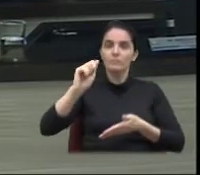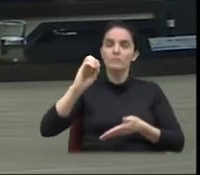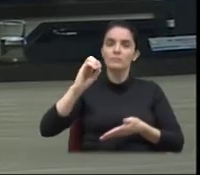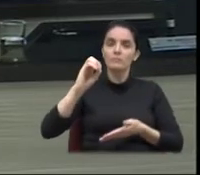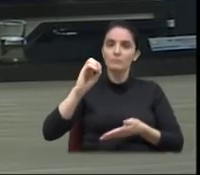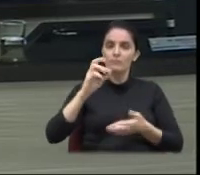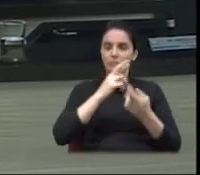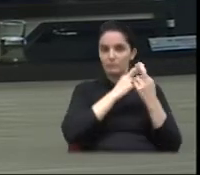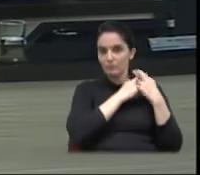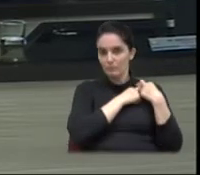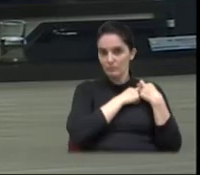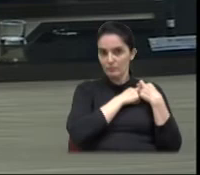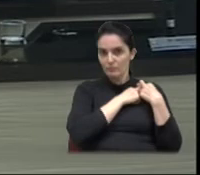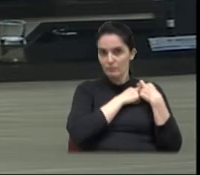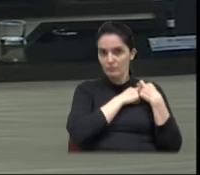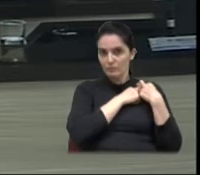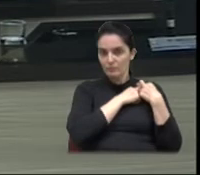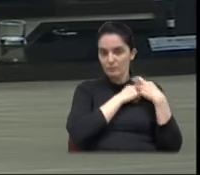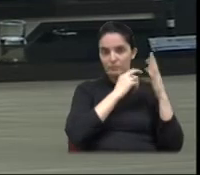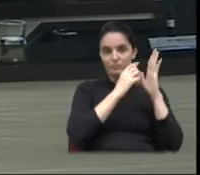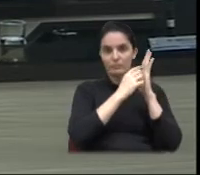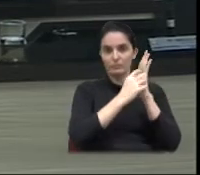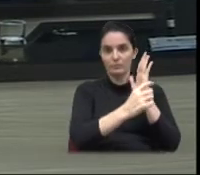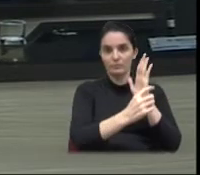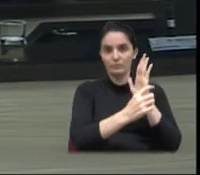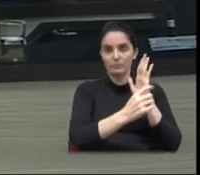autor e a ementa.